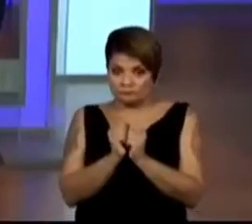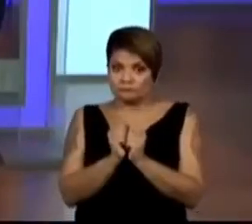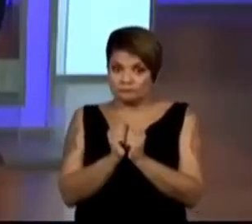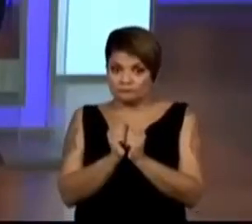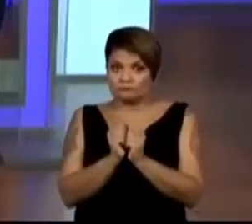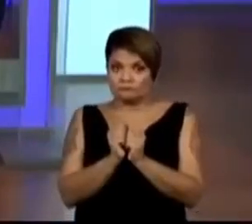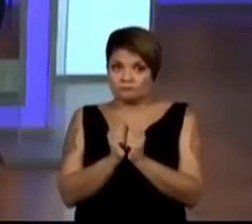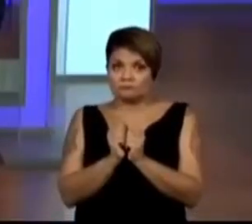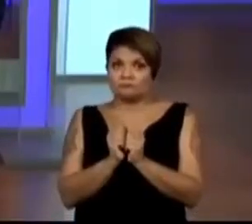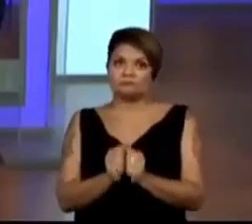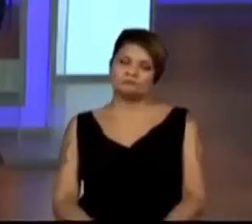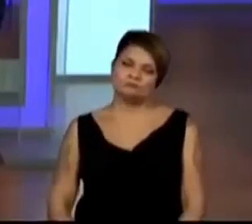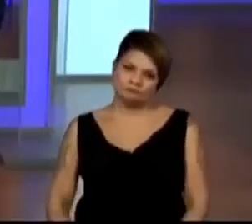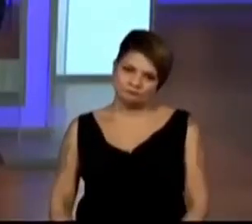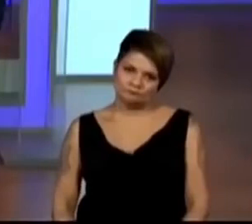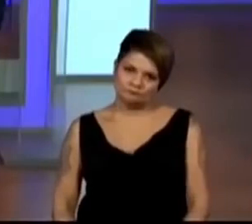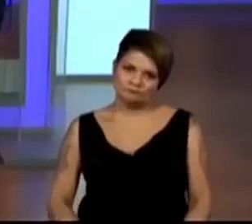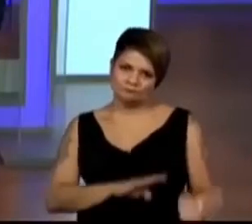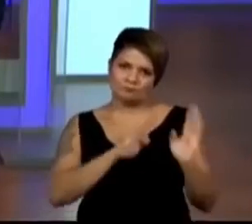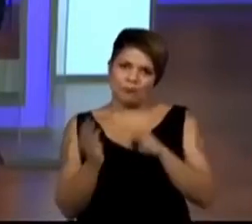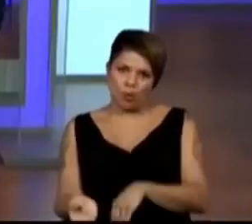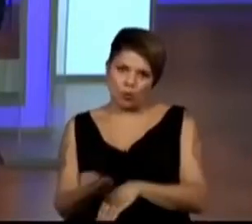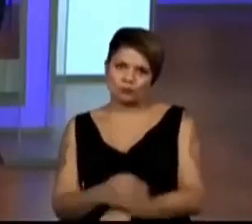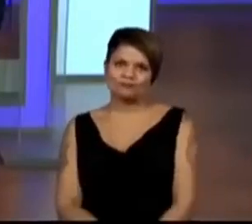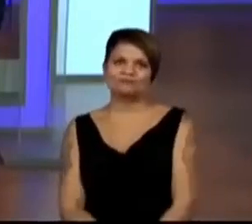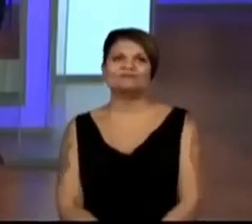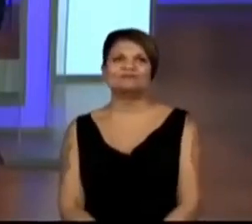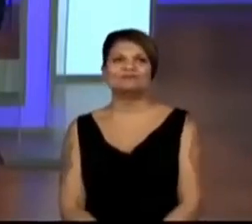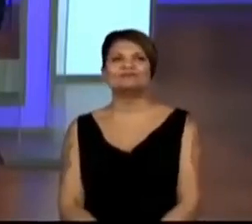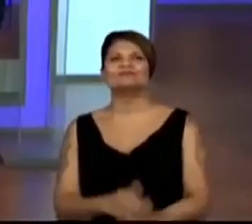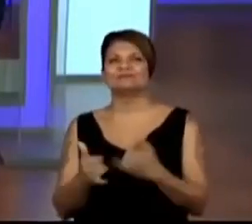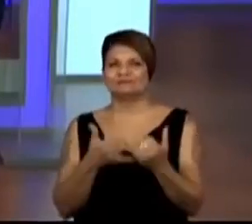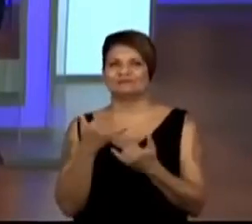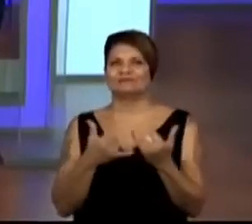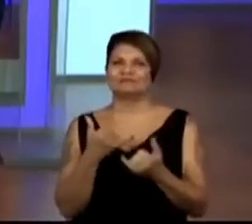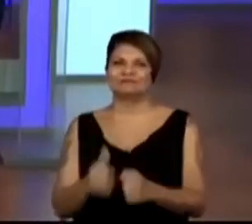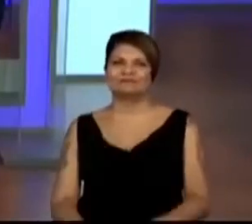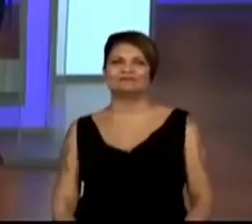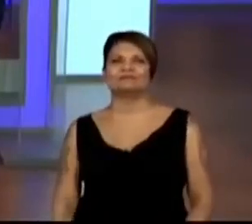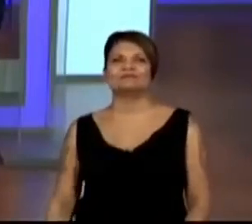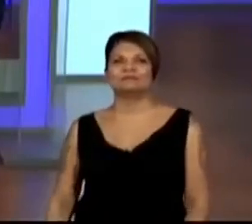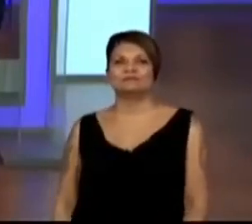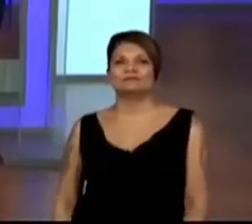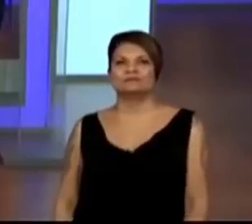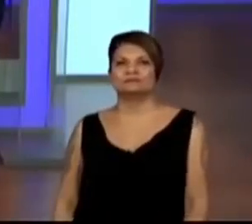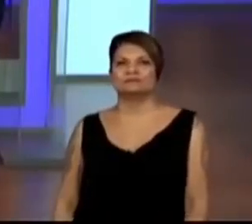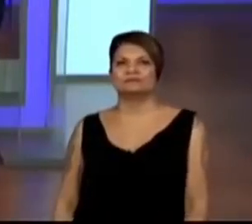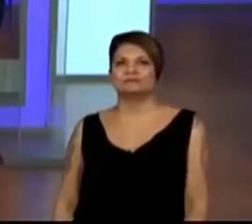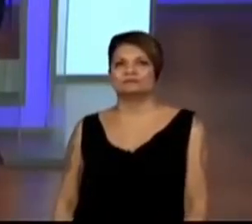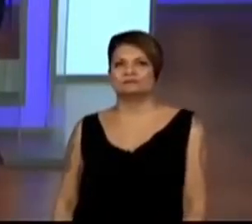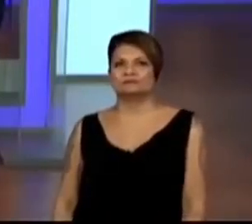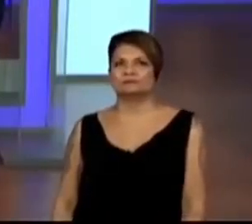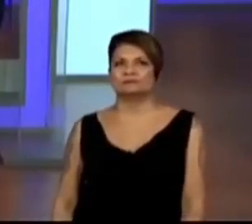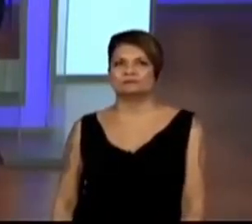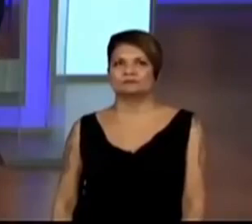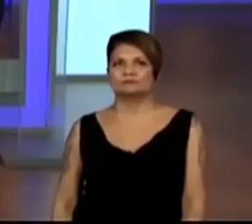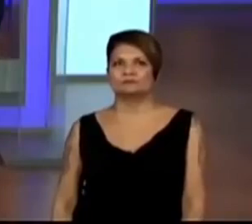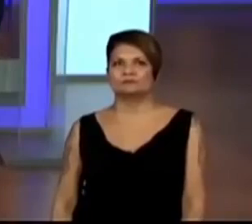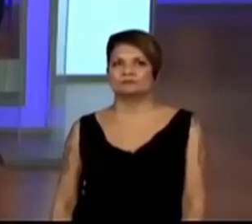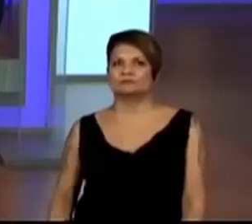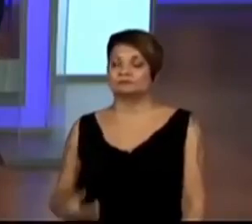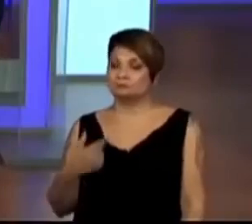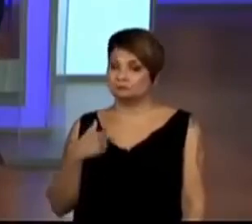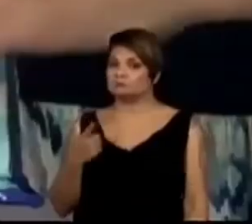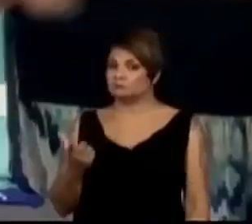Vou juntar. Ah, que legal, professor. Juntei brincando. Isso. Tudo bem, olha só.